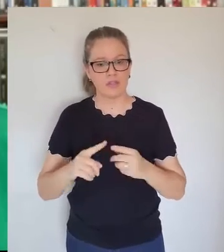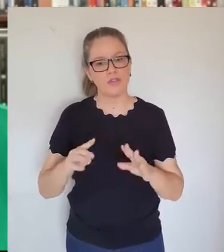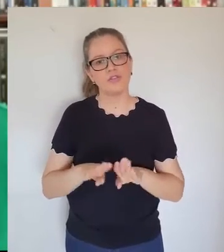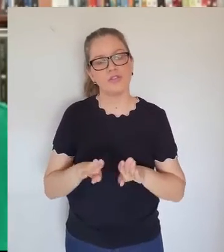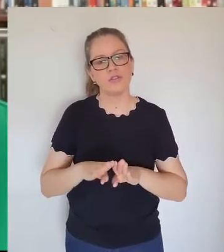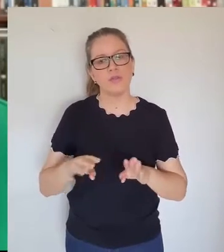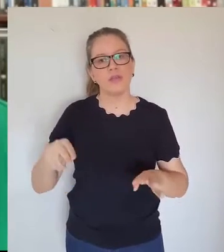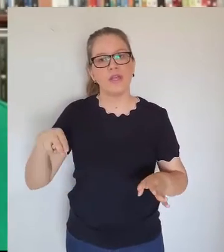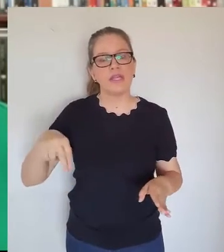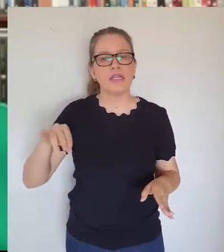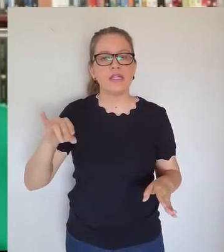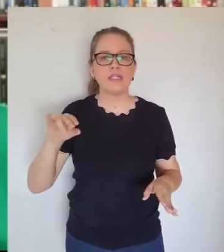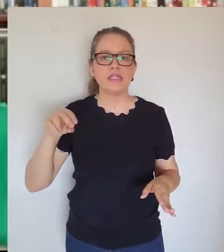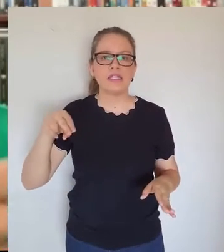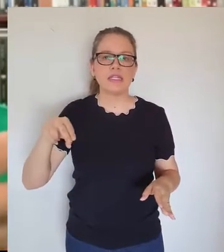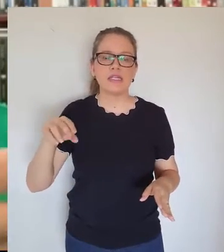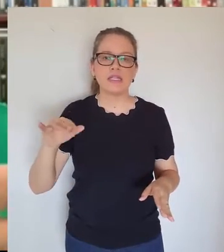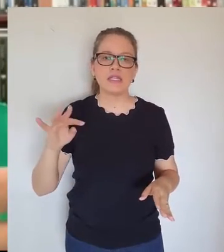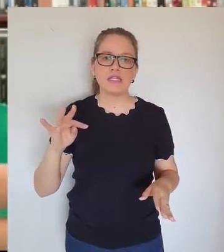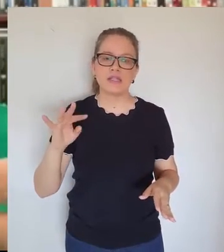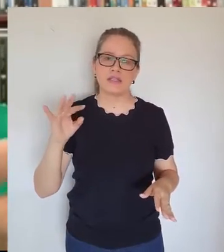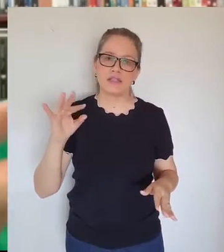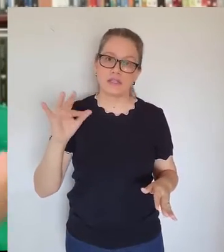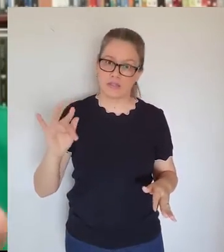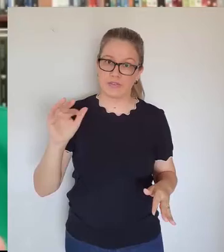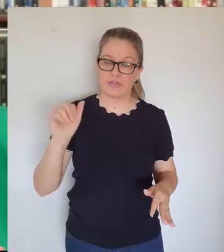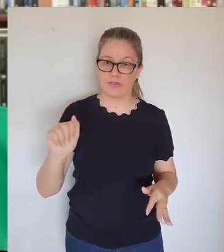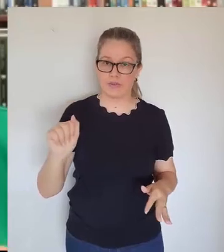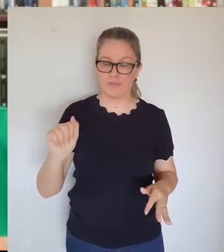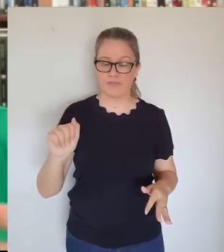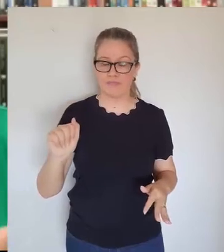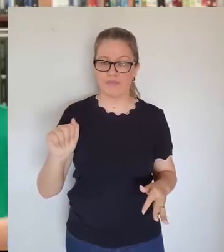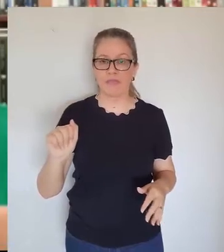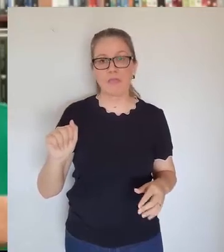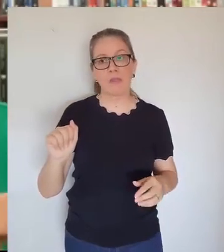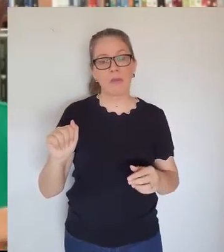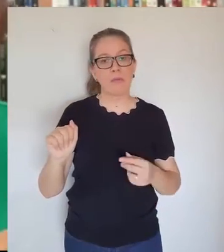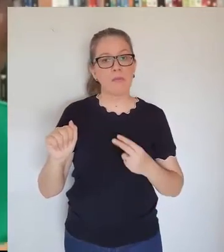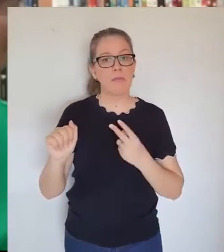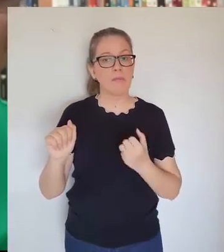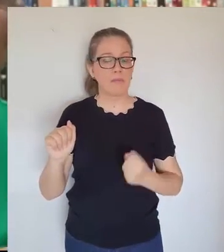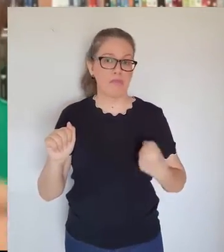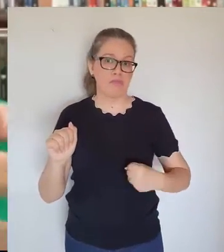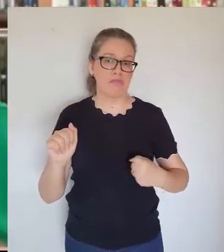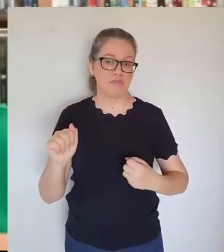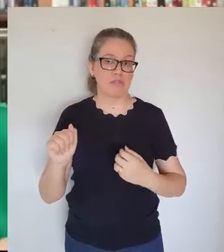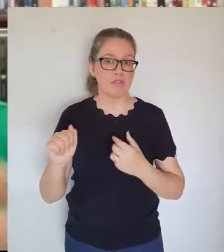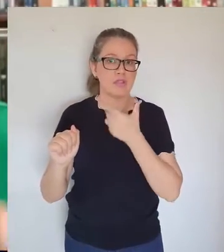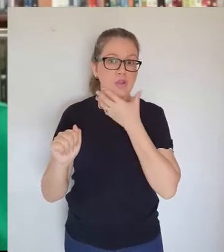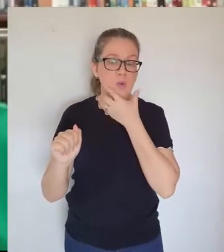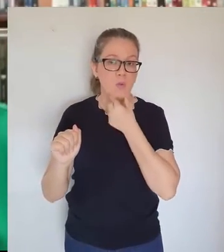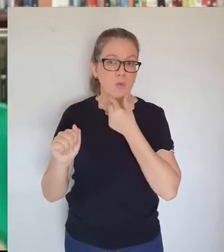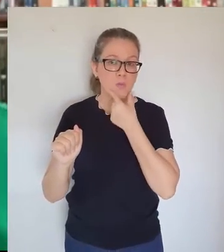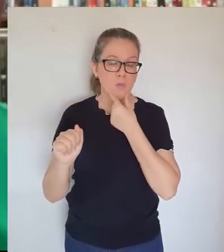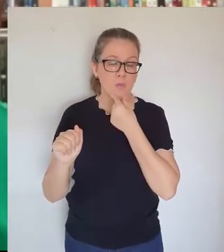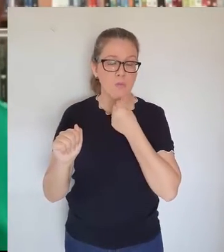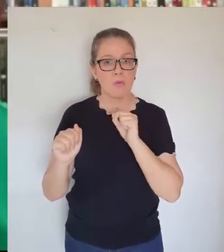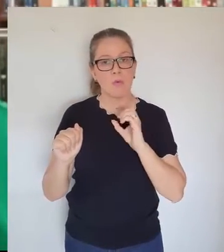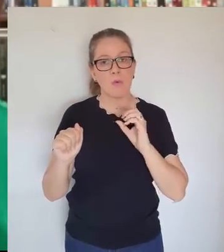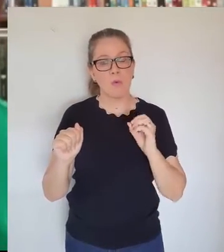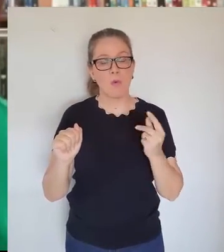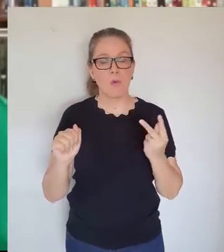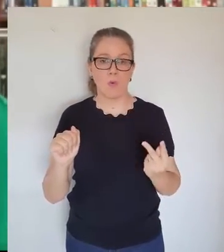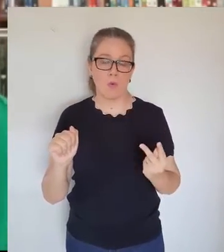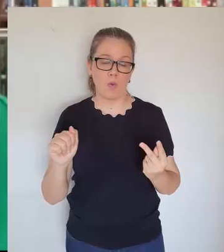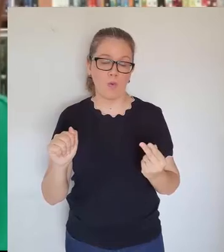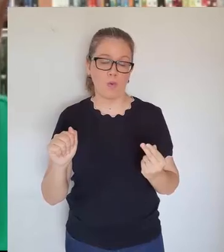essa ninfa. Nós não sabemos se era uma mulher ou se era um homem, embora algumas traduções dizem a igreja que estava